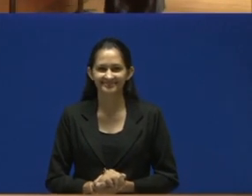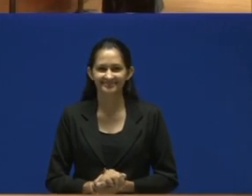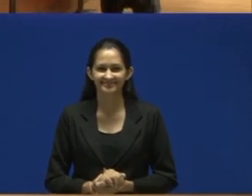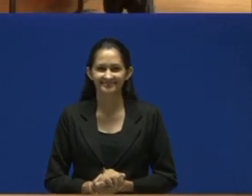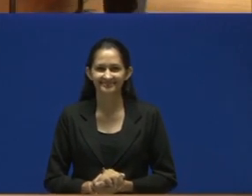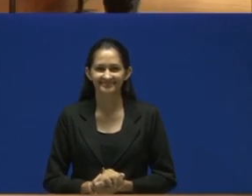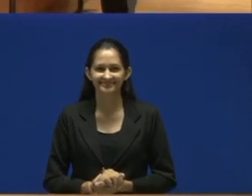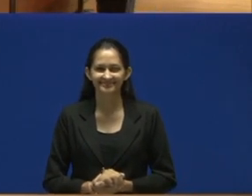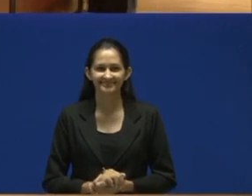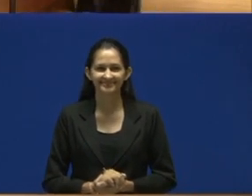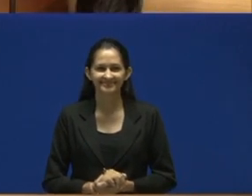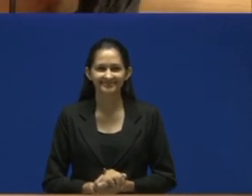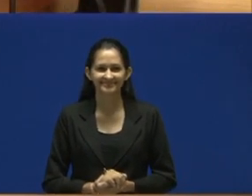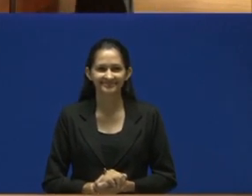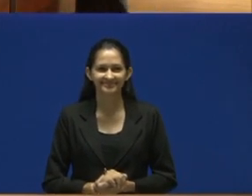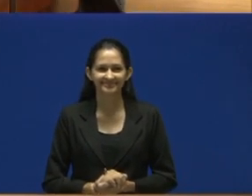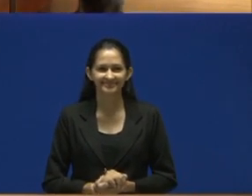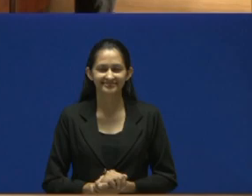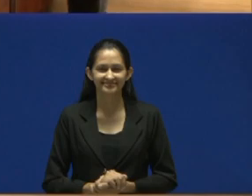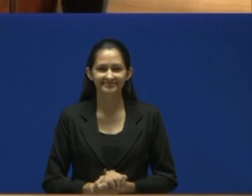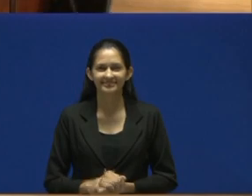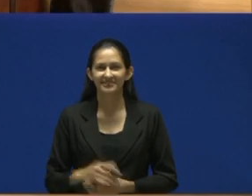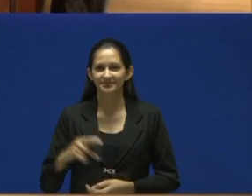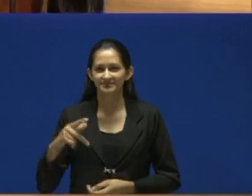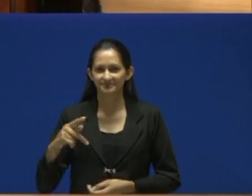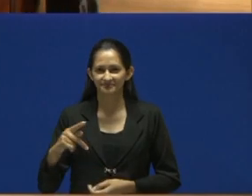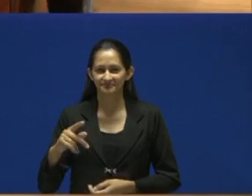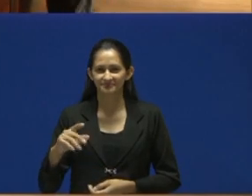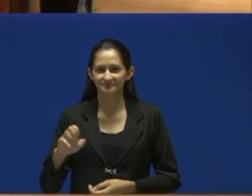pedro paulo barros bedotti